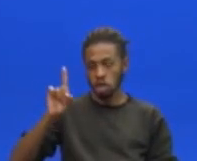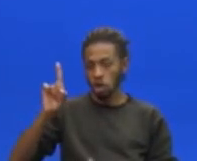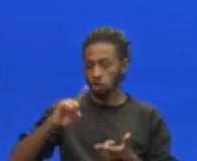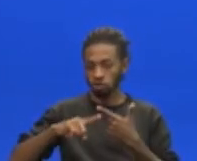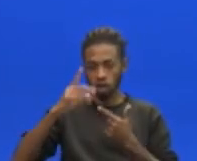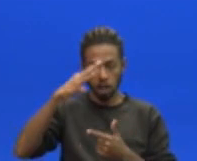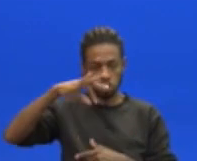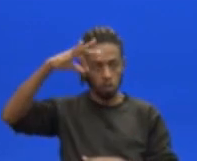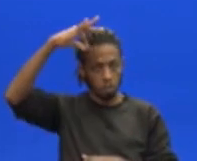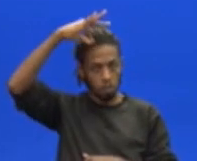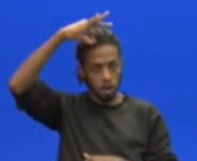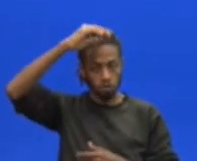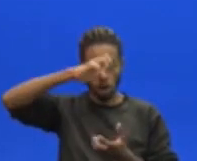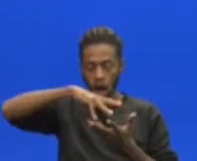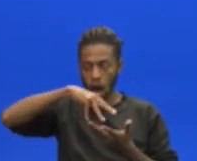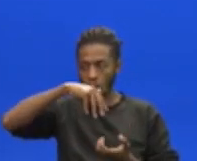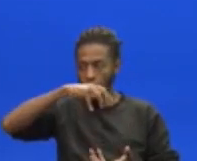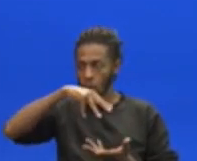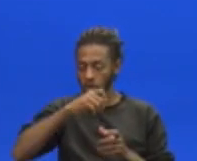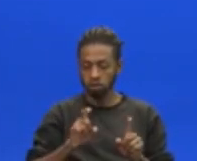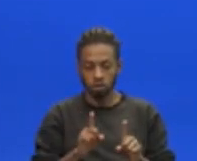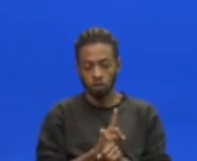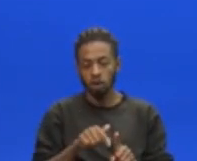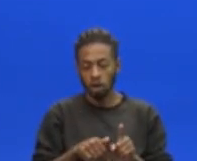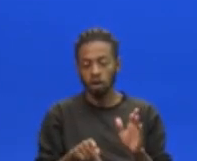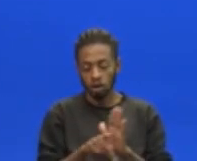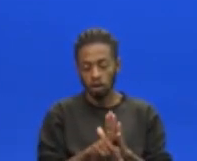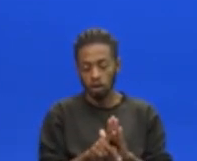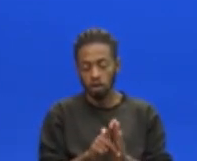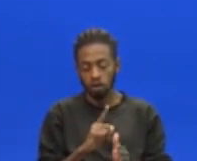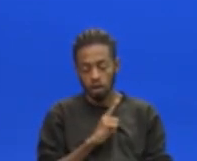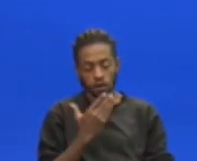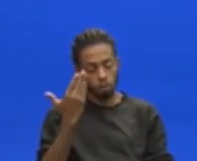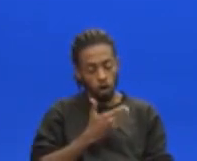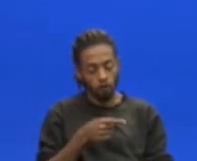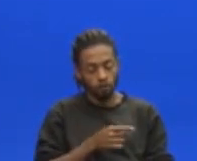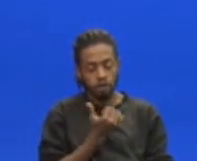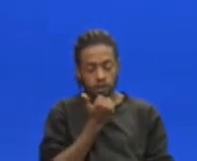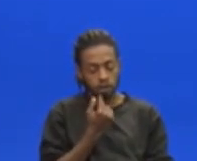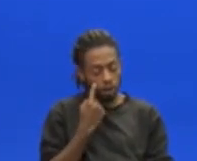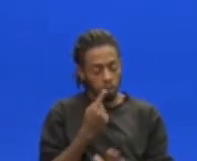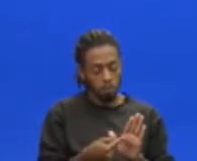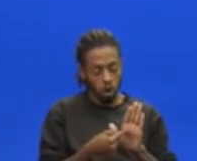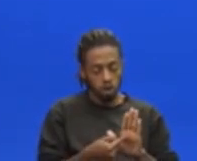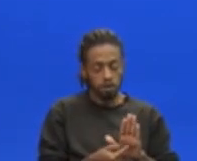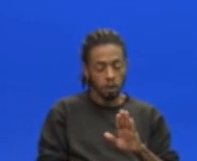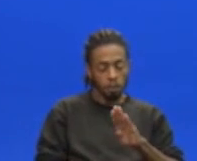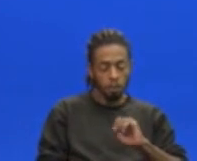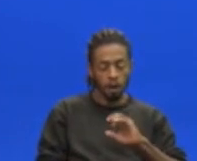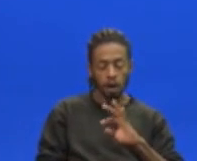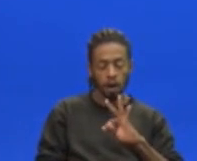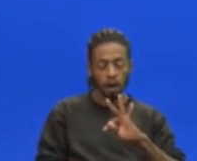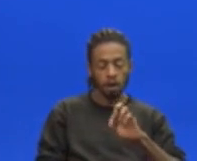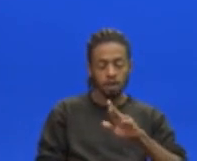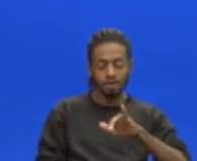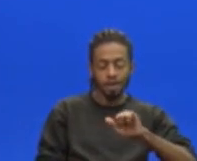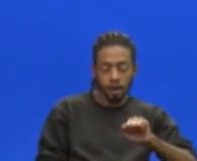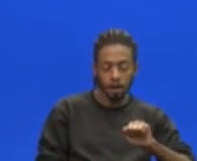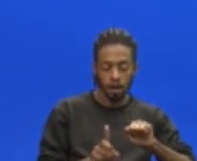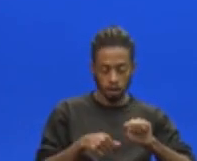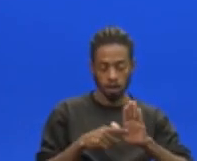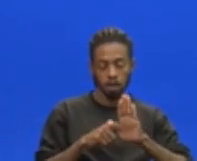miasmático, na verdade, tinham uma origem microbiana, né? Então, as pesquisas tanto de Louis Pasteur quanto de